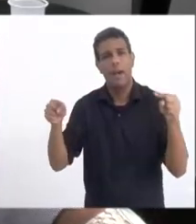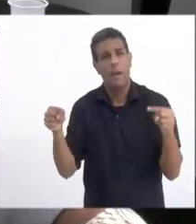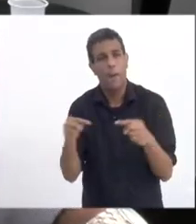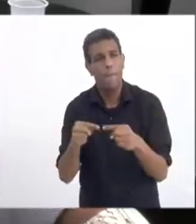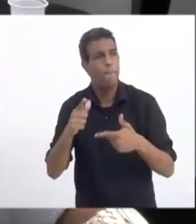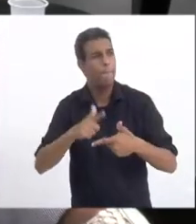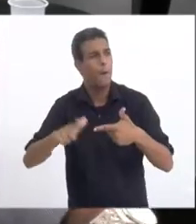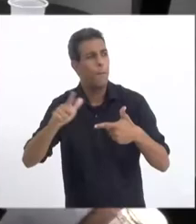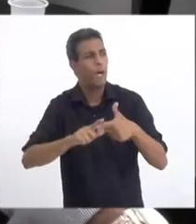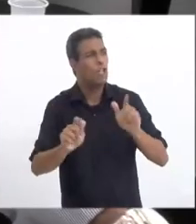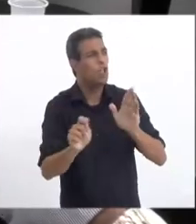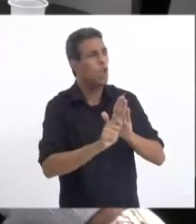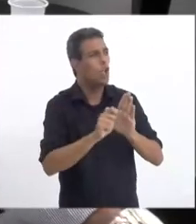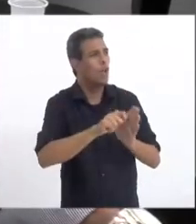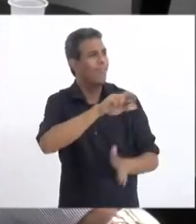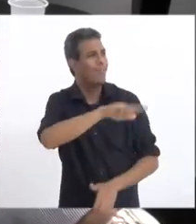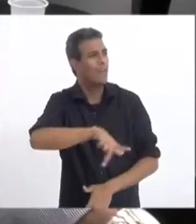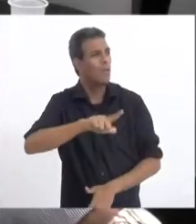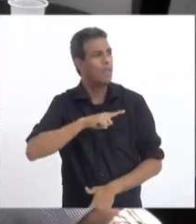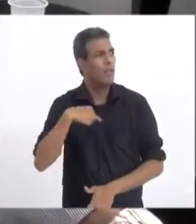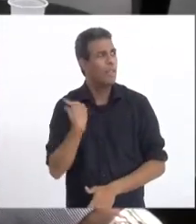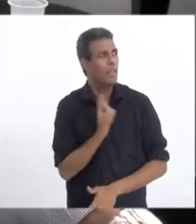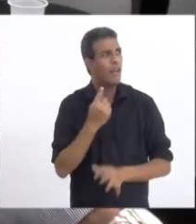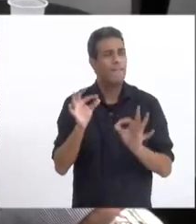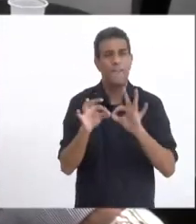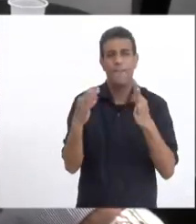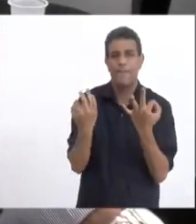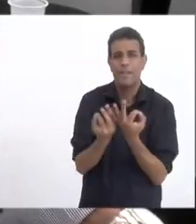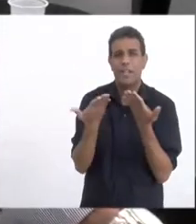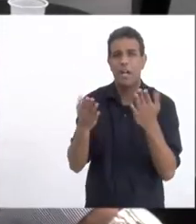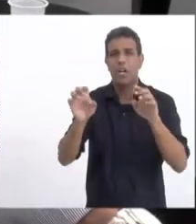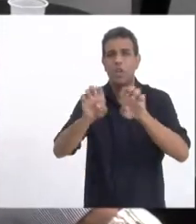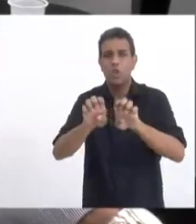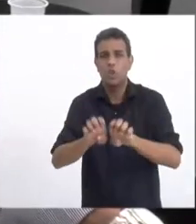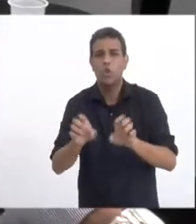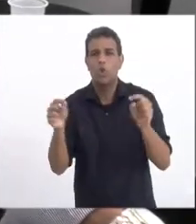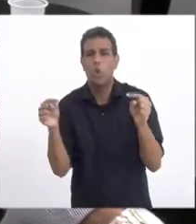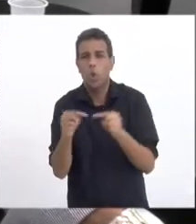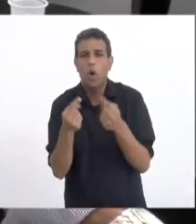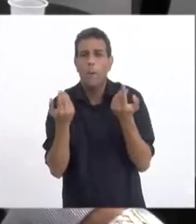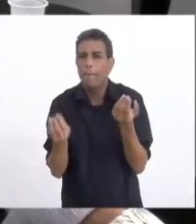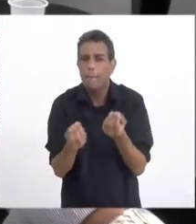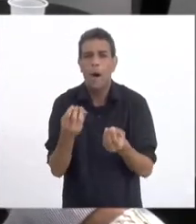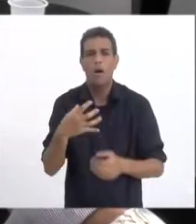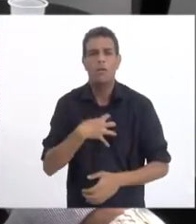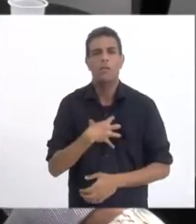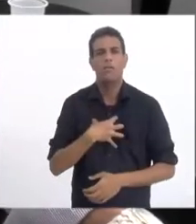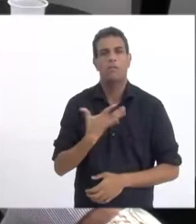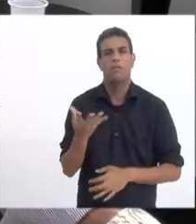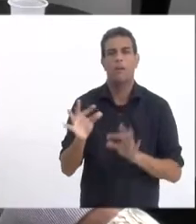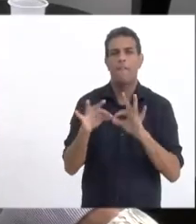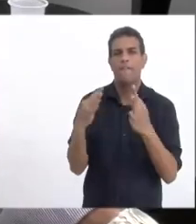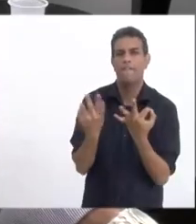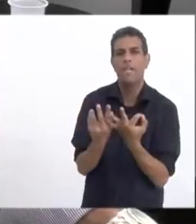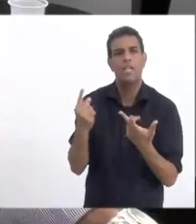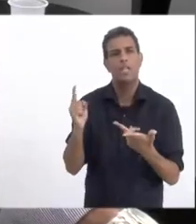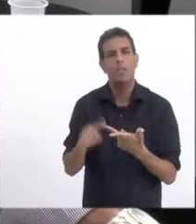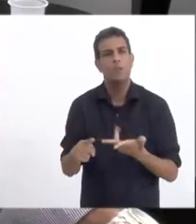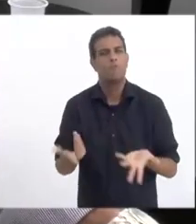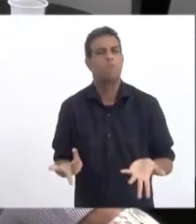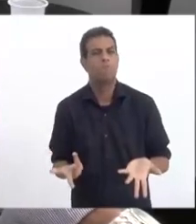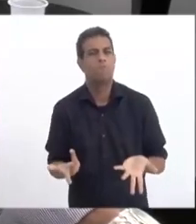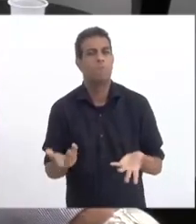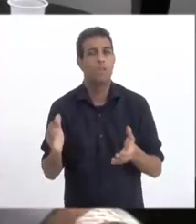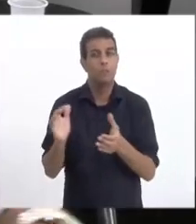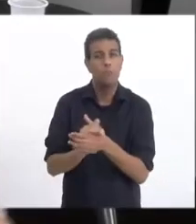só o dependente químico, ela atinge a família, a estrutura. Ela atinge os filhos, ela atinge